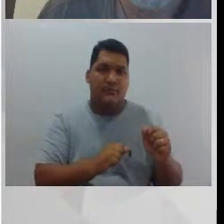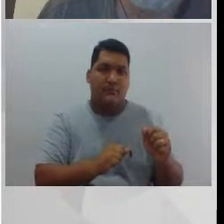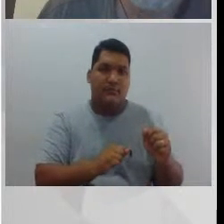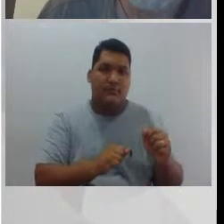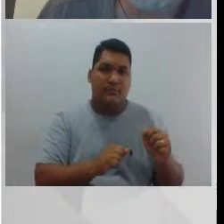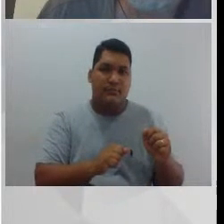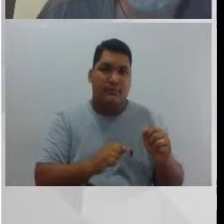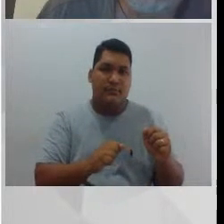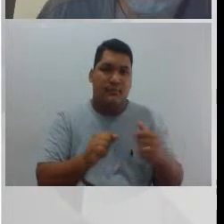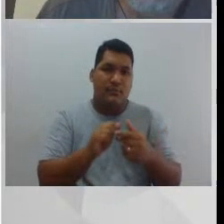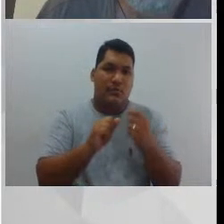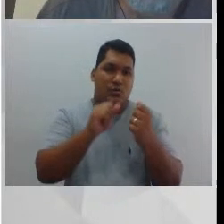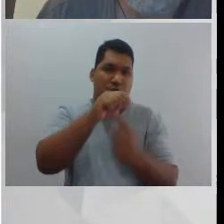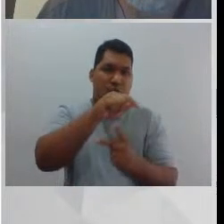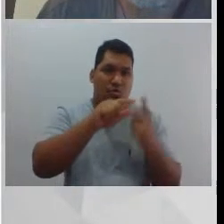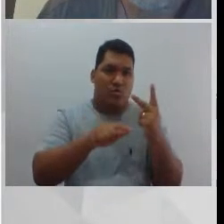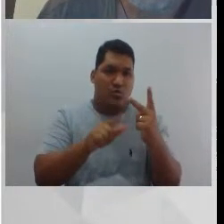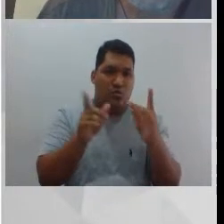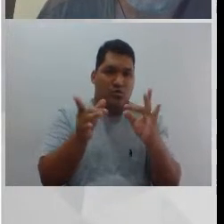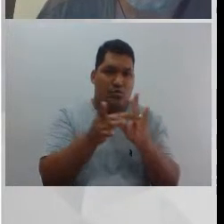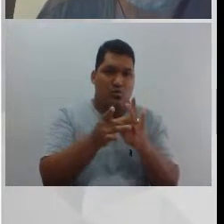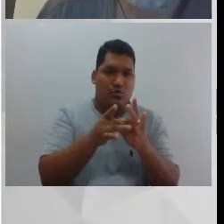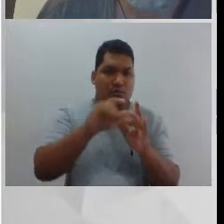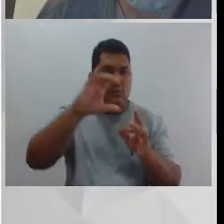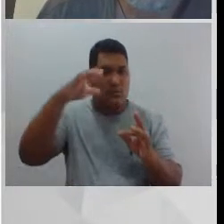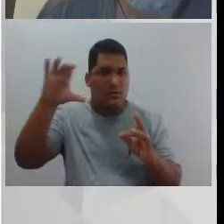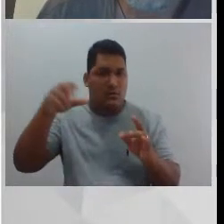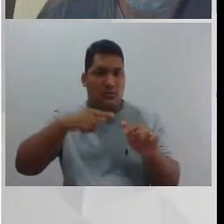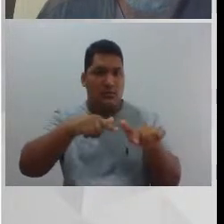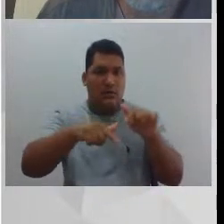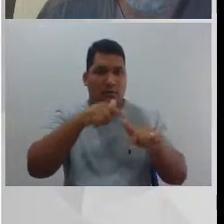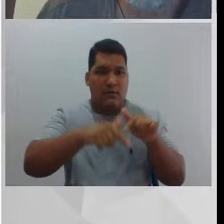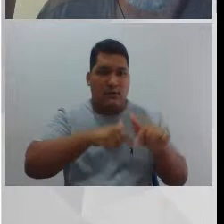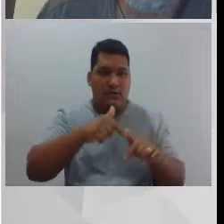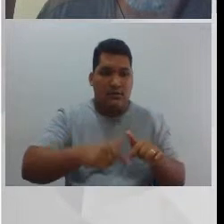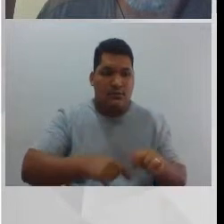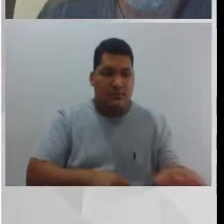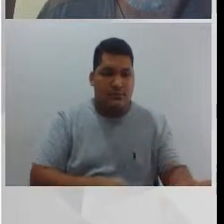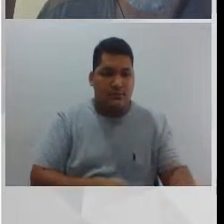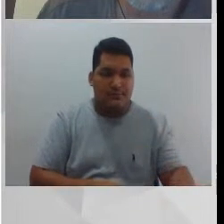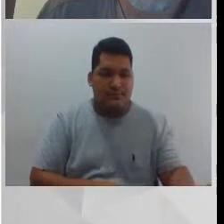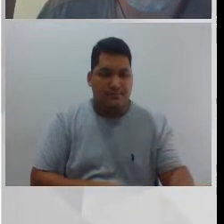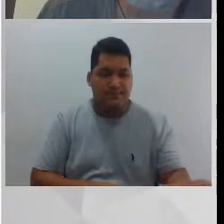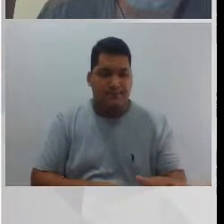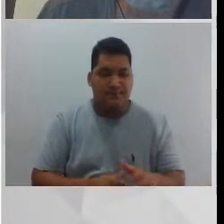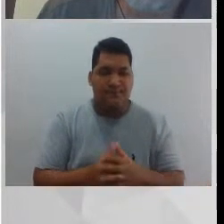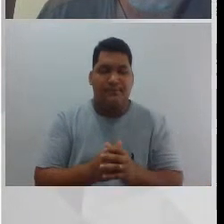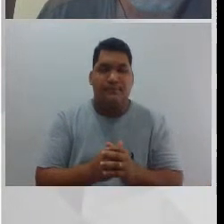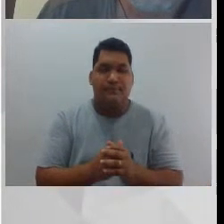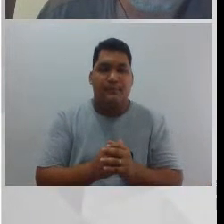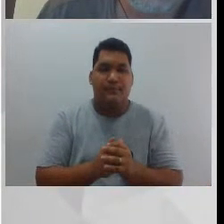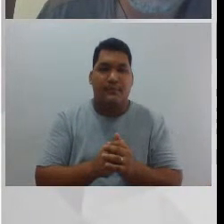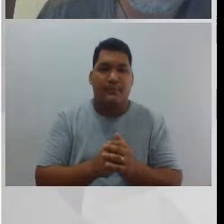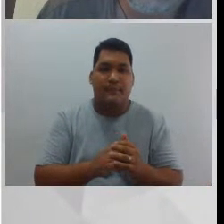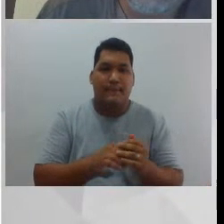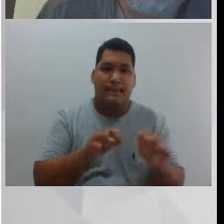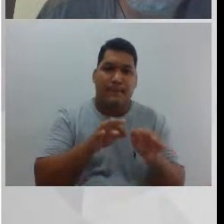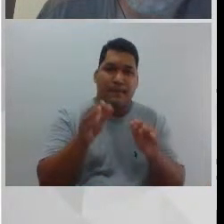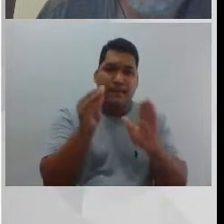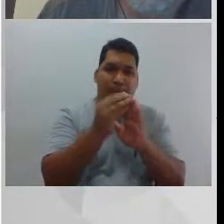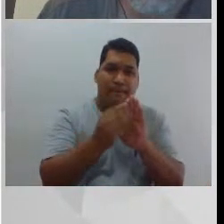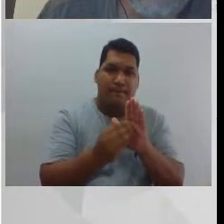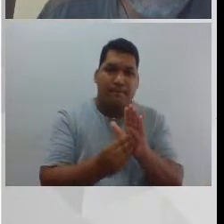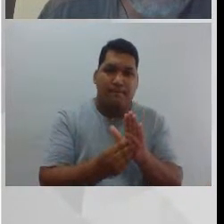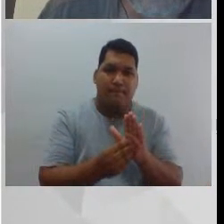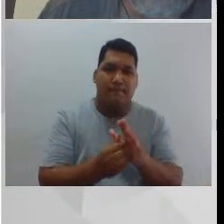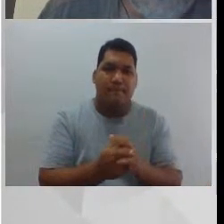cientistas aí, né? Um trabalhava com neuroanatomia e psiquiatria lá no MIT, e